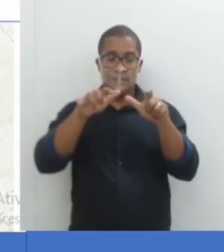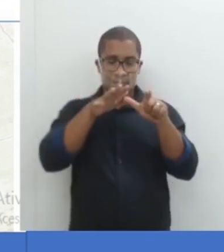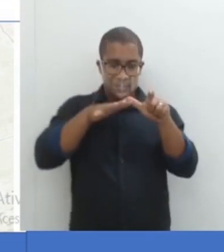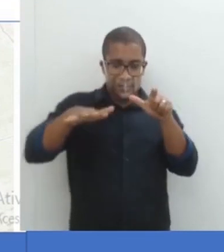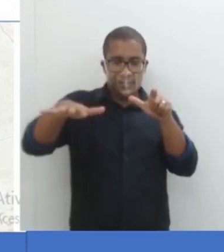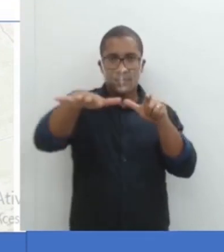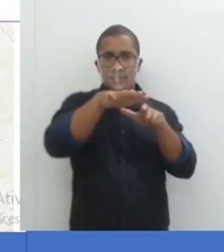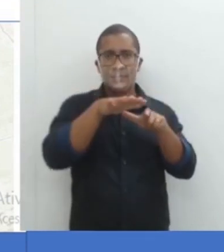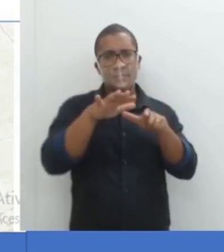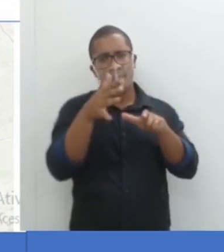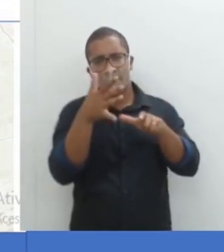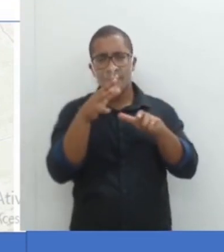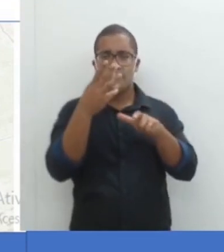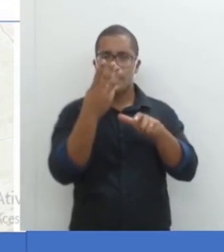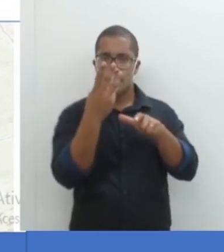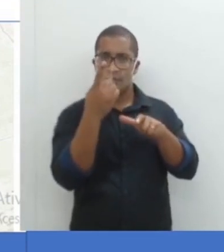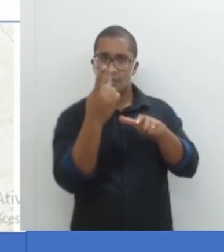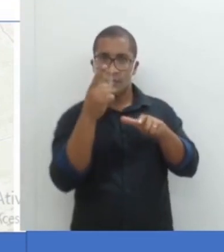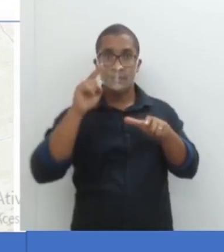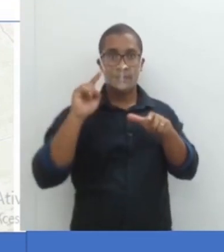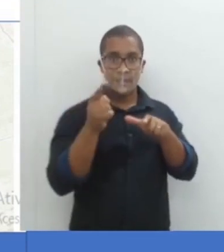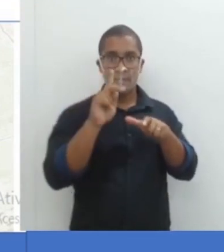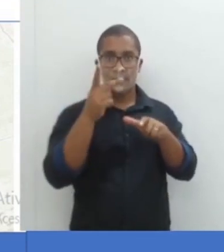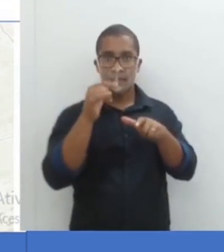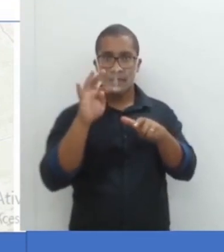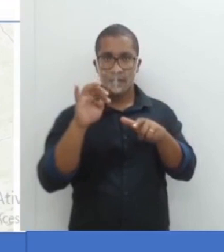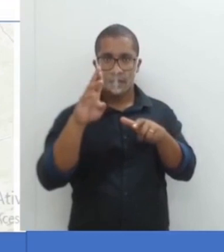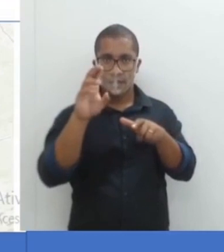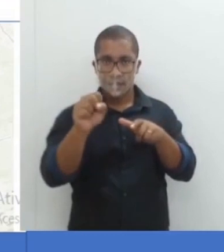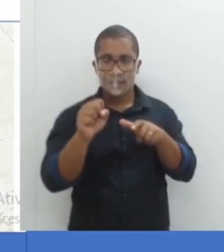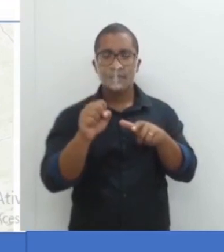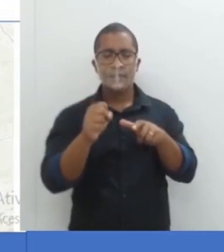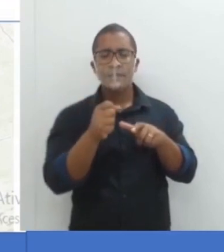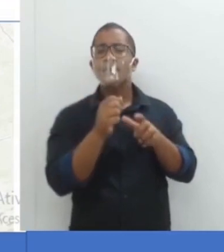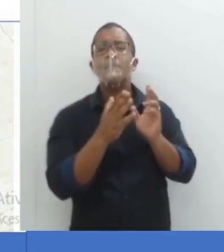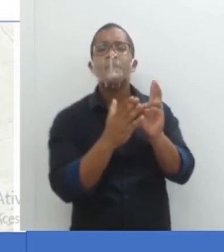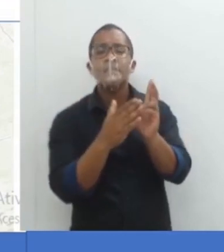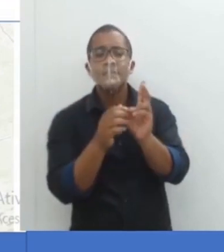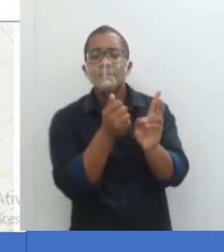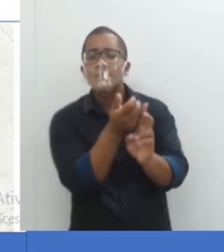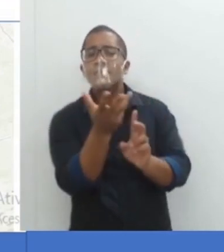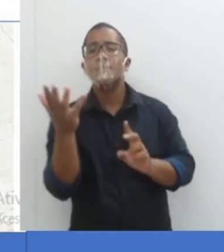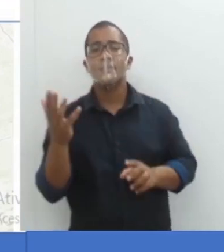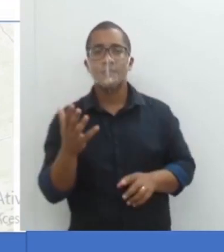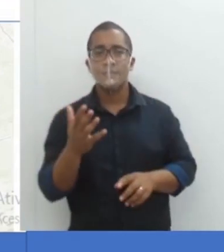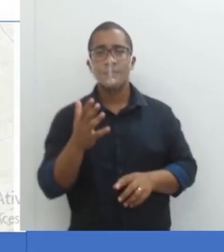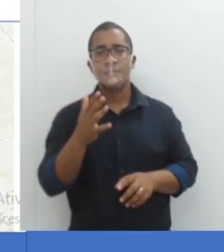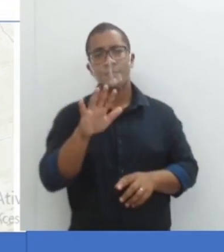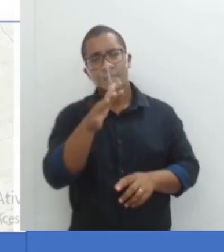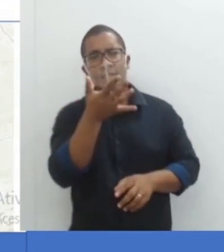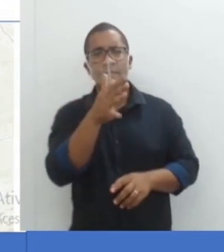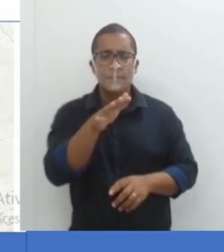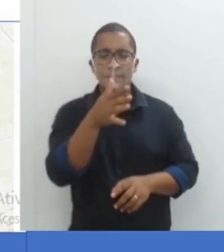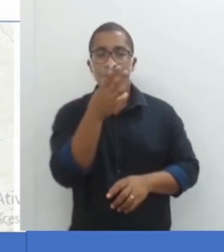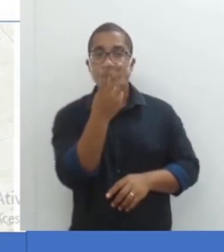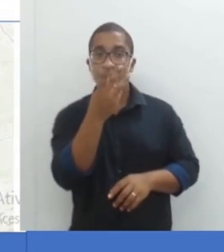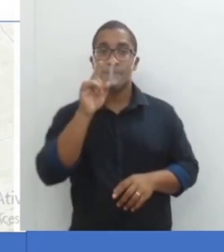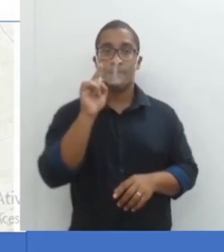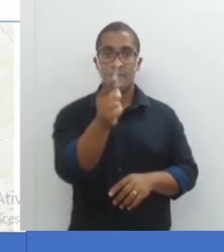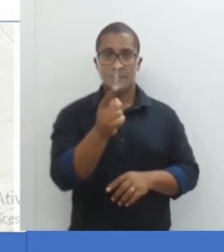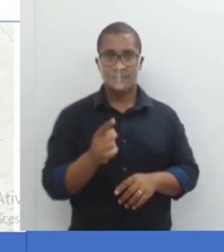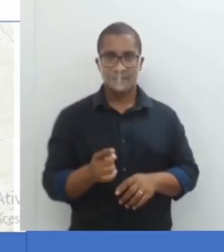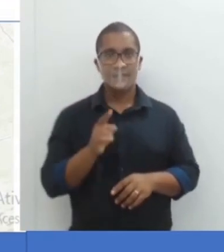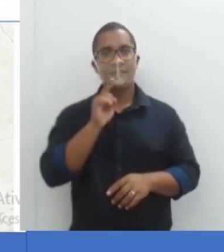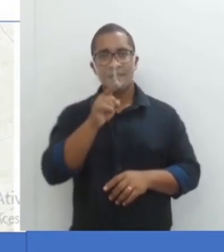aproximadamente de 31 mil hectares, uma população estimada em 3 mil, né, índios, e vive ali no sertão,